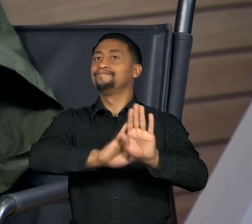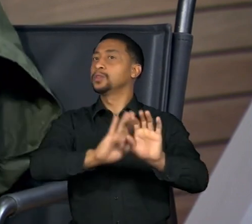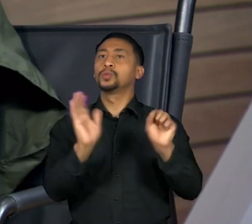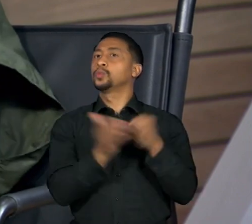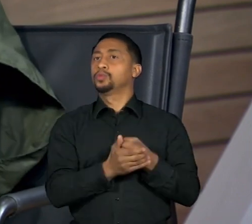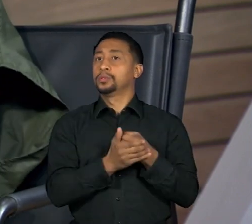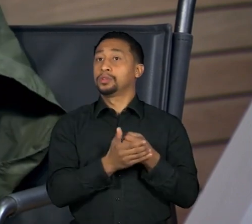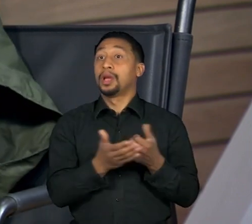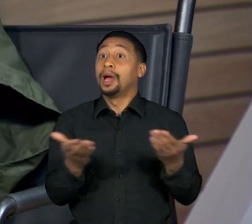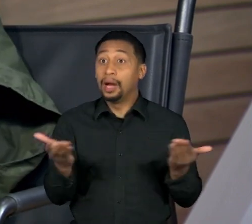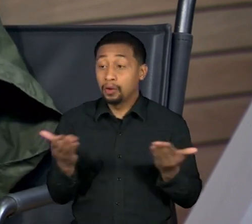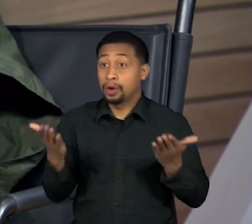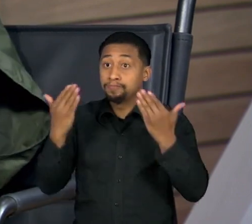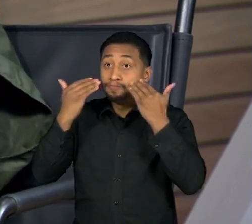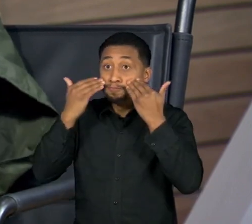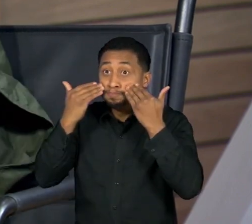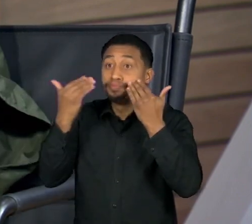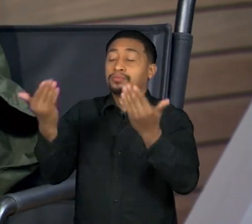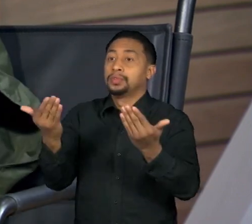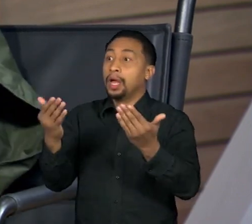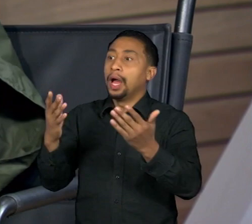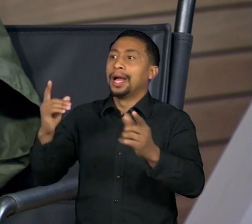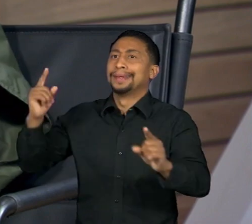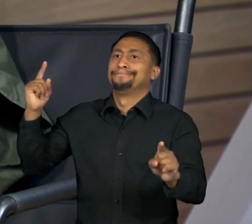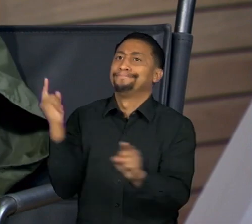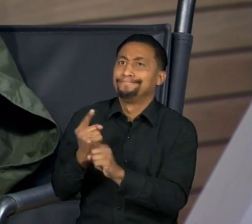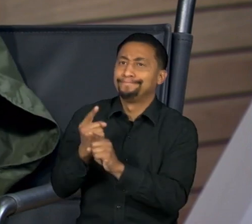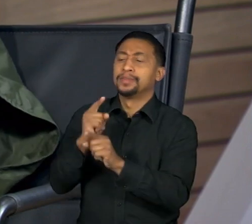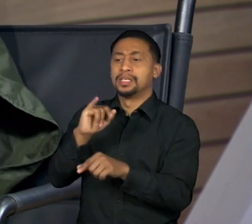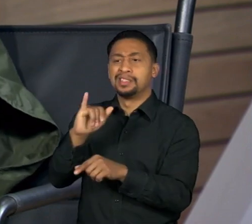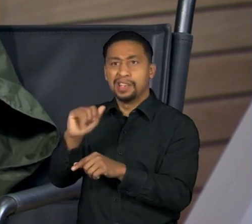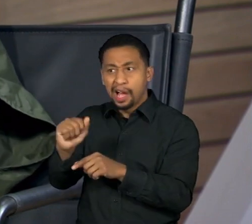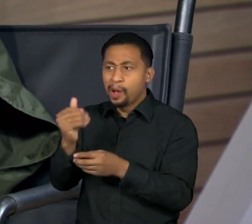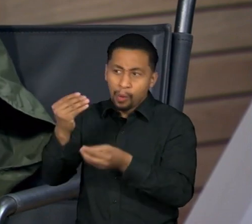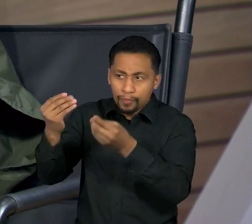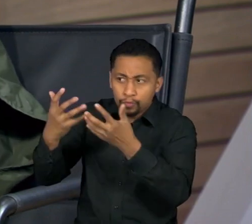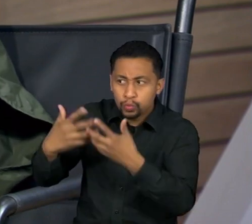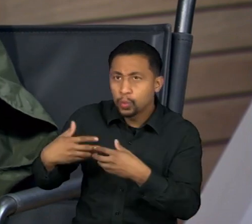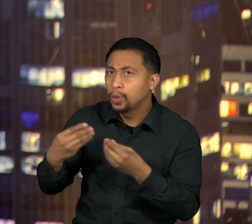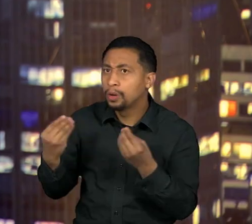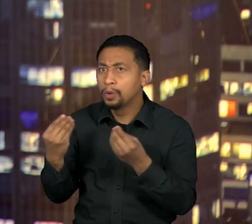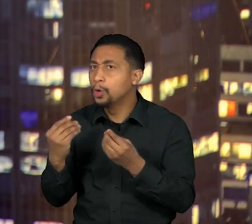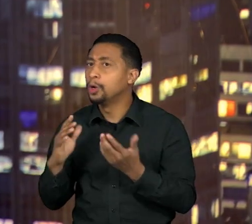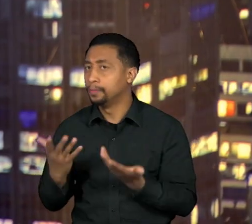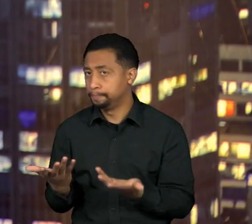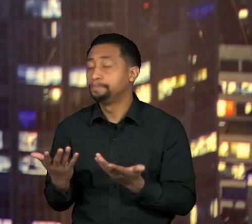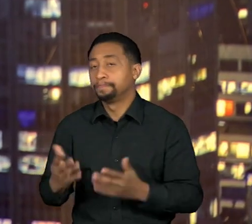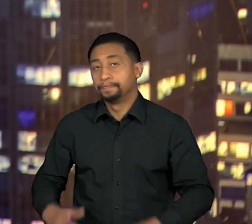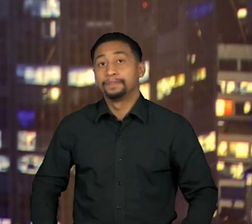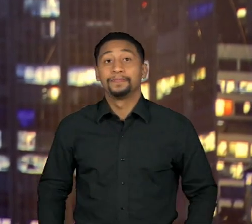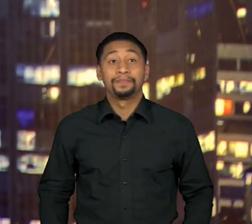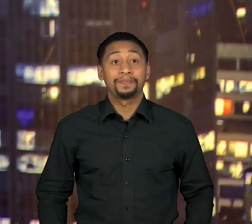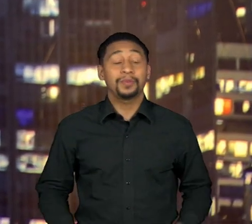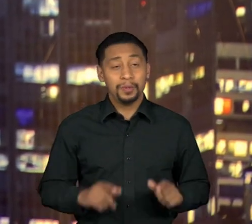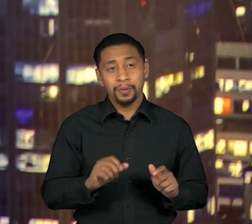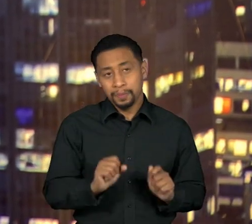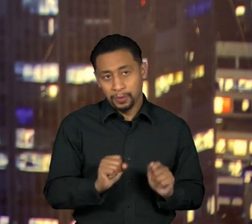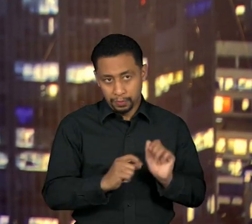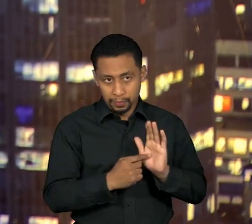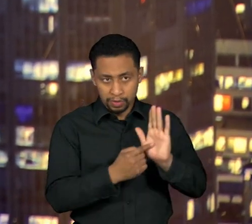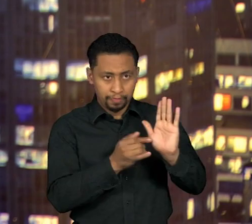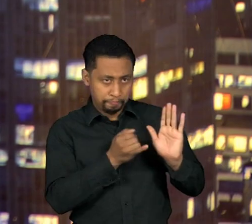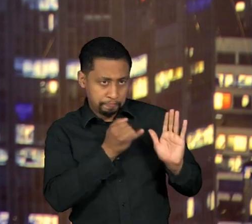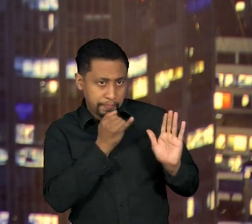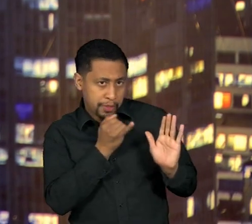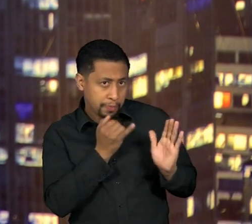gente começou a ter contato sobre o que é, como é que funciona essa tal de inteligência artificial. Você traz algum exemplo para nós nesse sentido, de estar